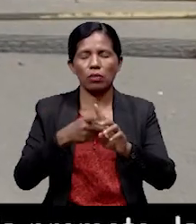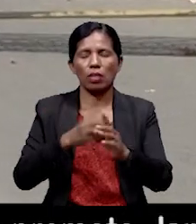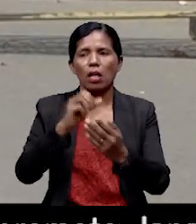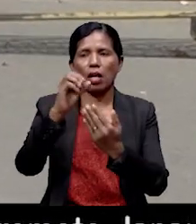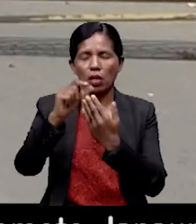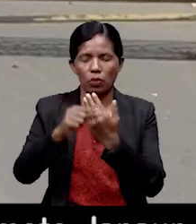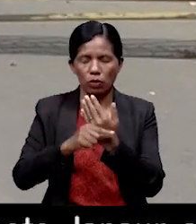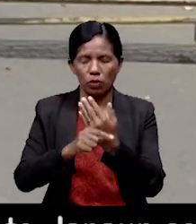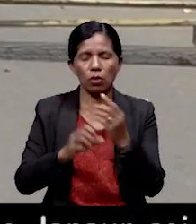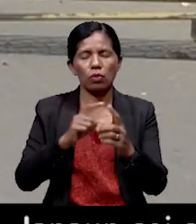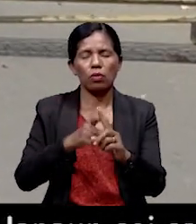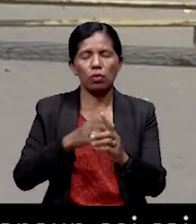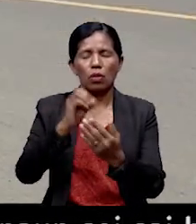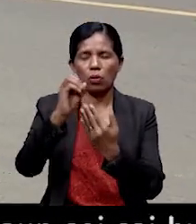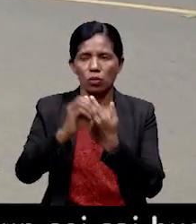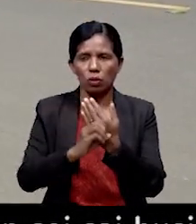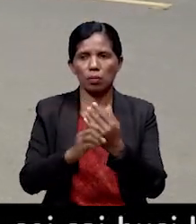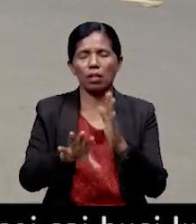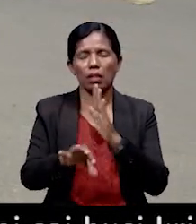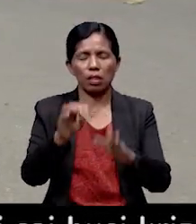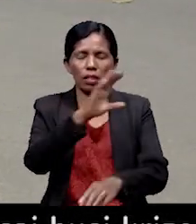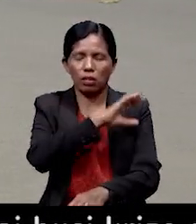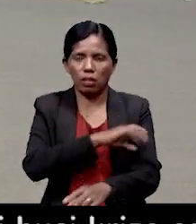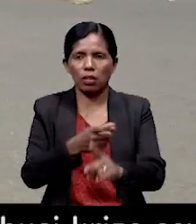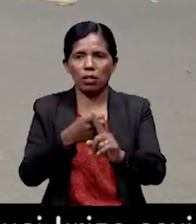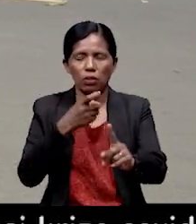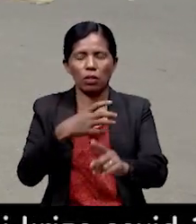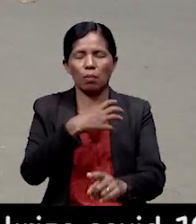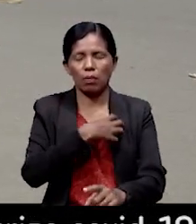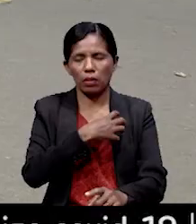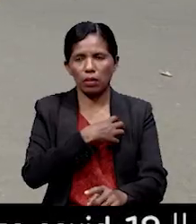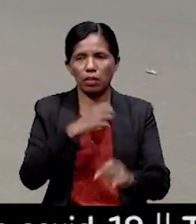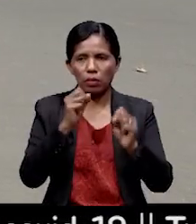fulan Outubro ne behetan segurança husi unidade especial polícia